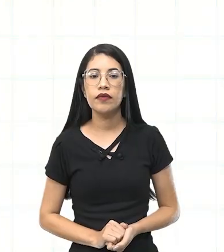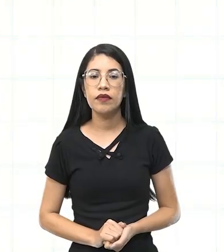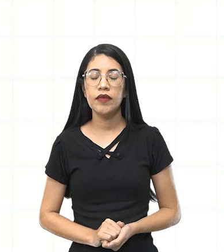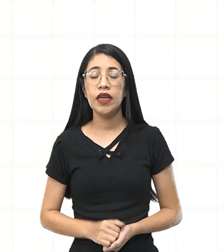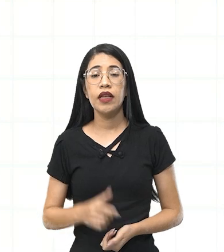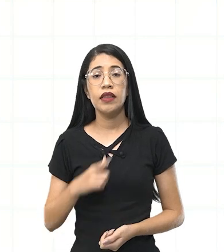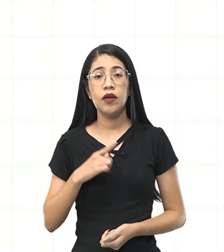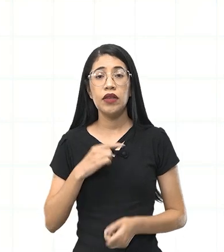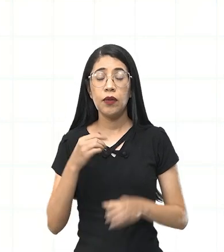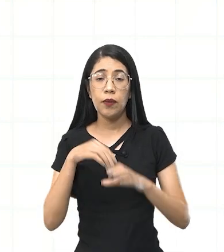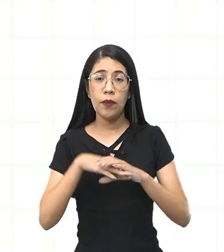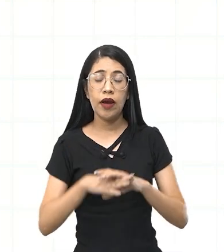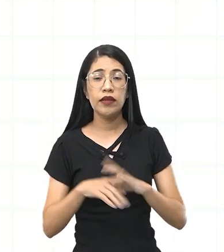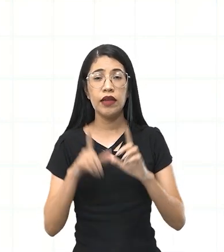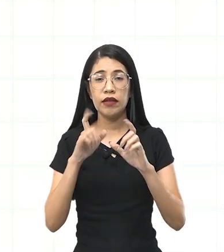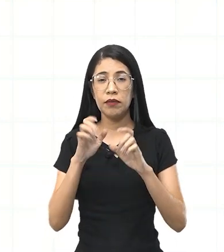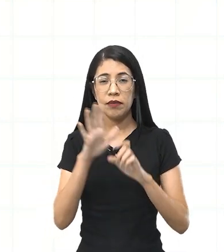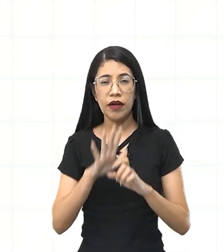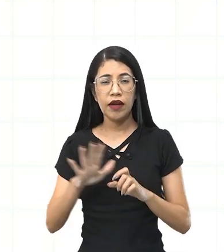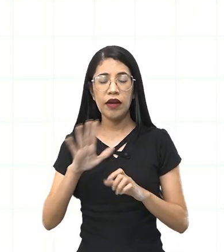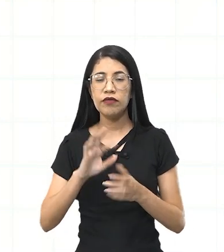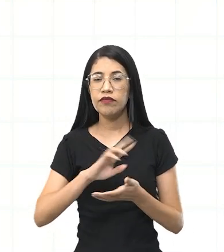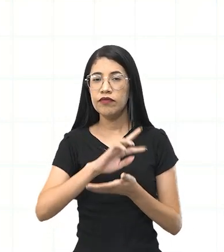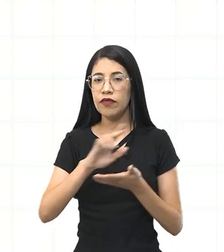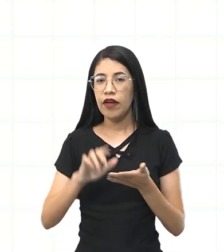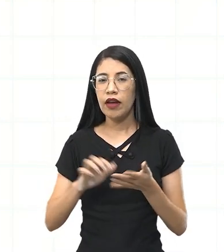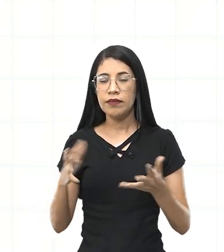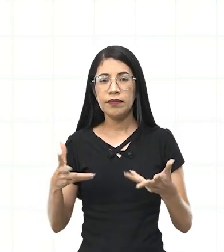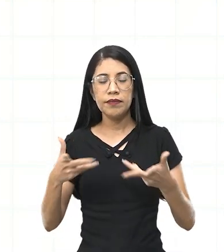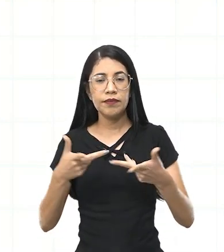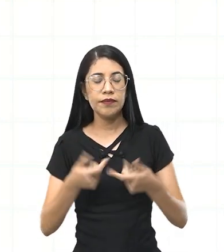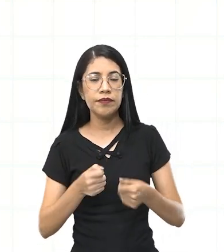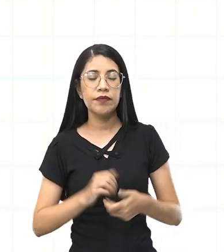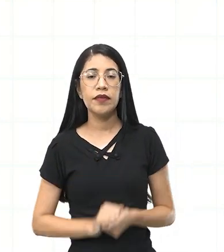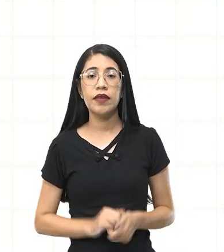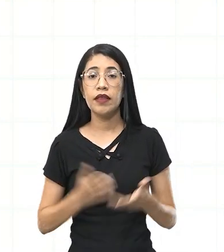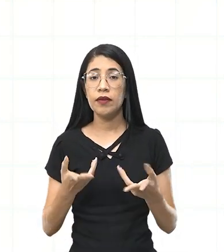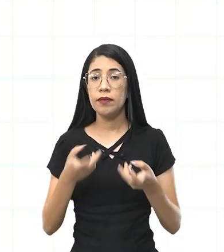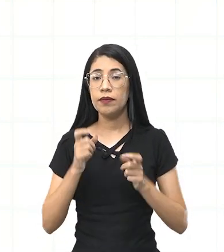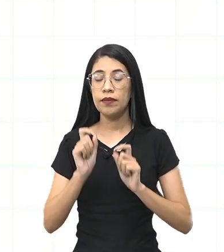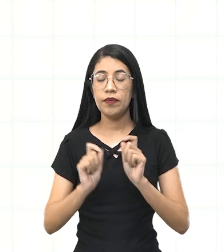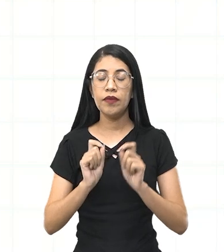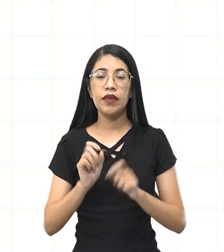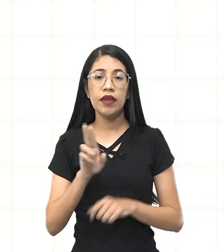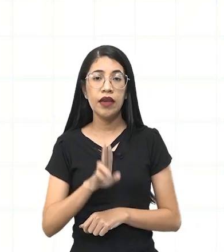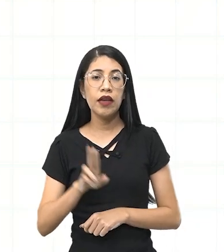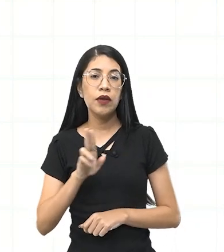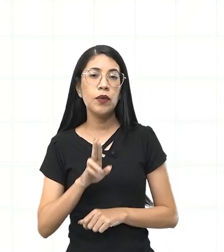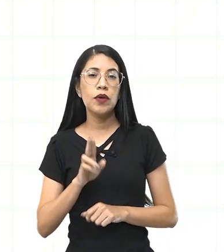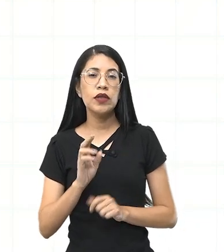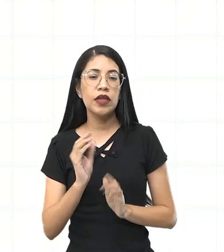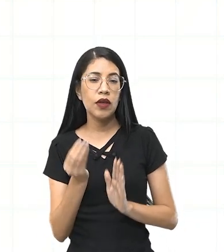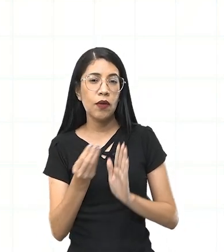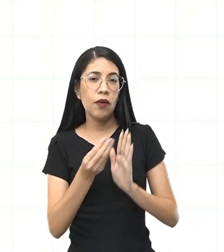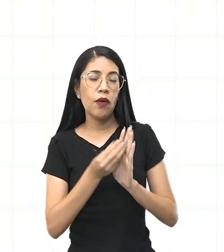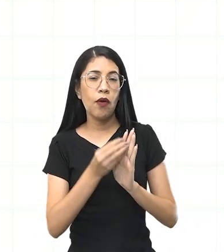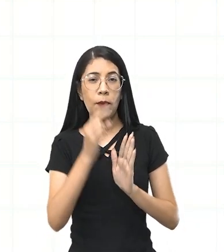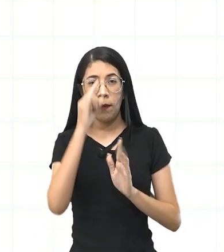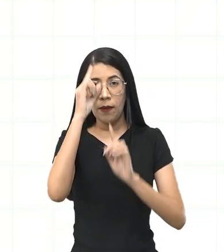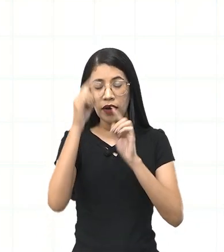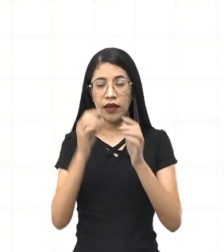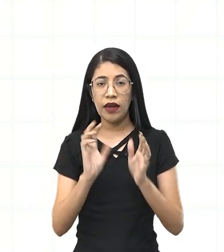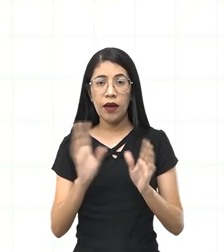bagagem aí imagens impressionantes e experiências incríveis. Vejam que aqui ele já coloca, né, uma ideia dele, ele tece